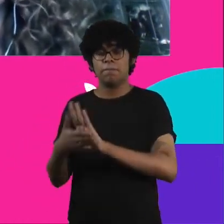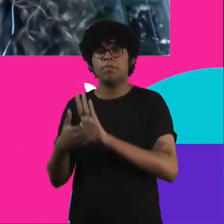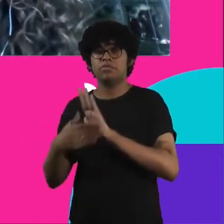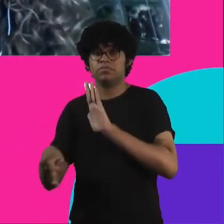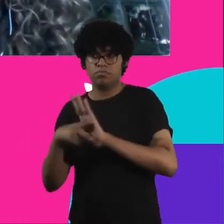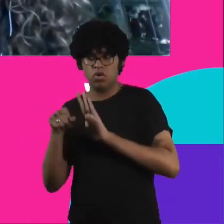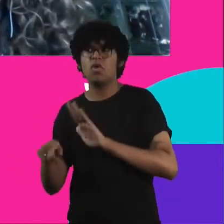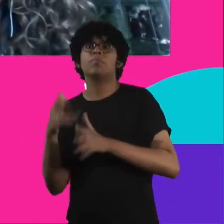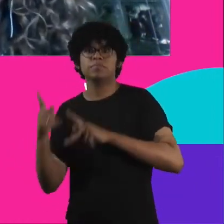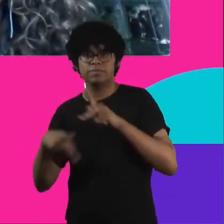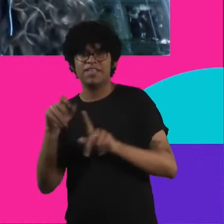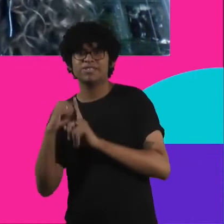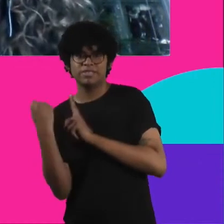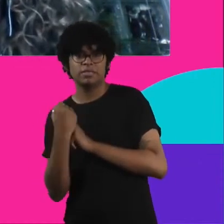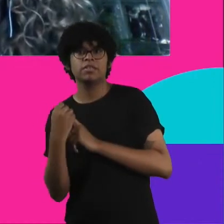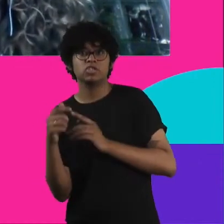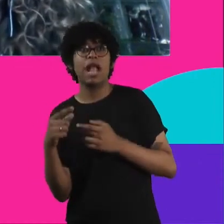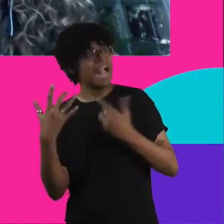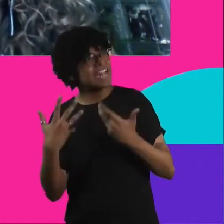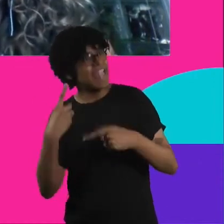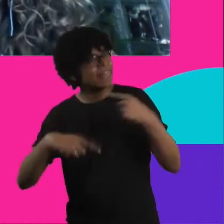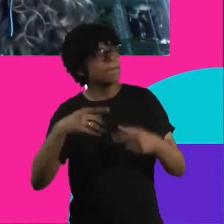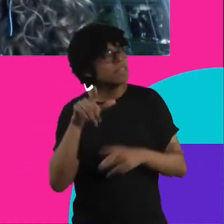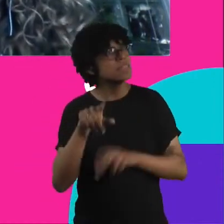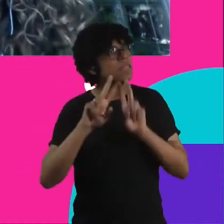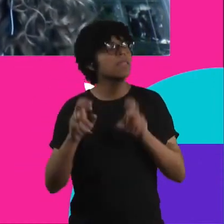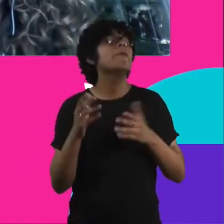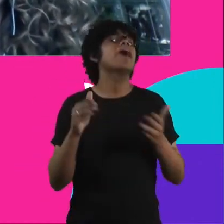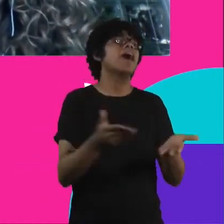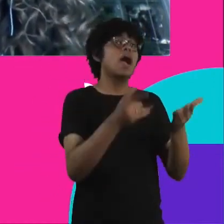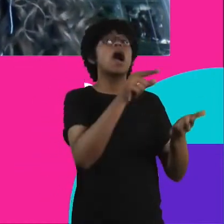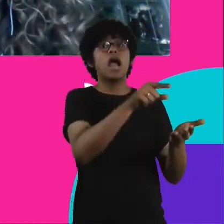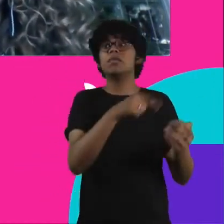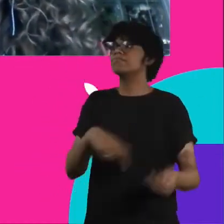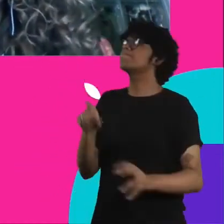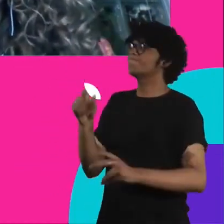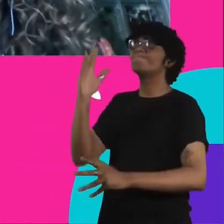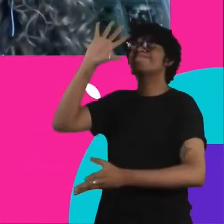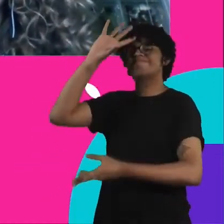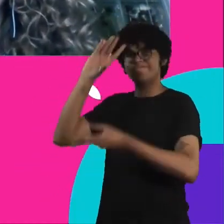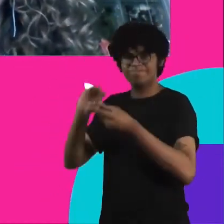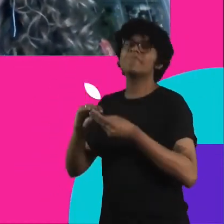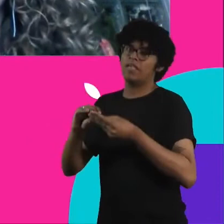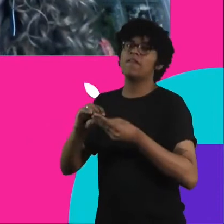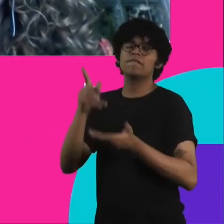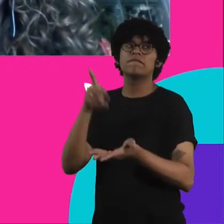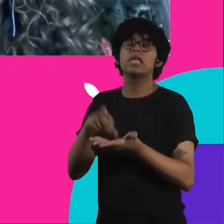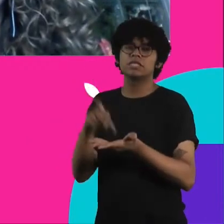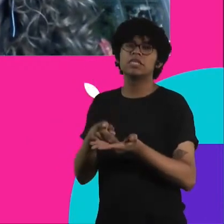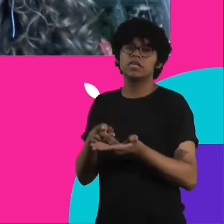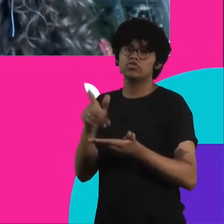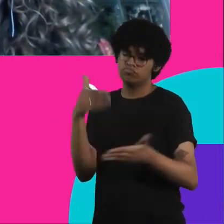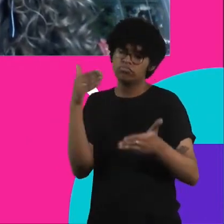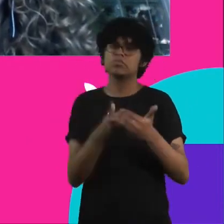de debater isso, eu acho que fica mais fácil disso ser compreendido e de se falar, de se debater isso e de se lutar por